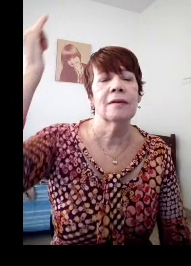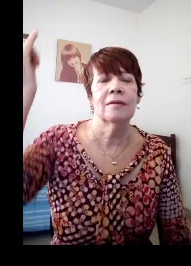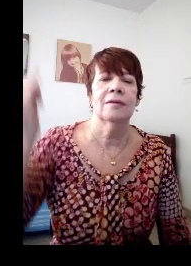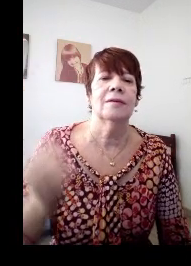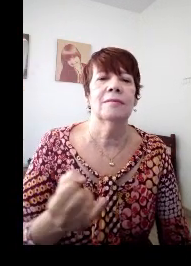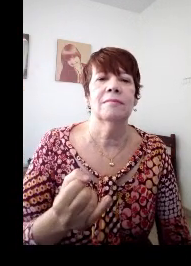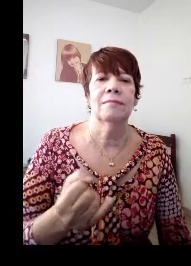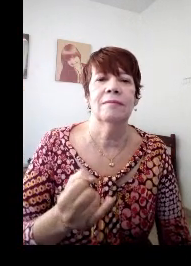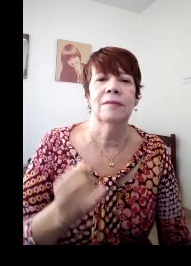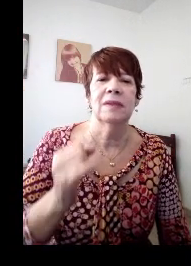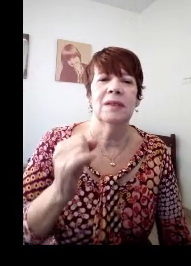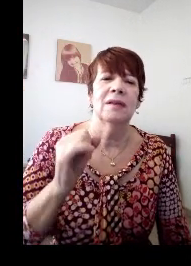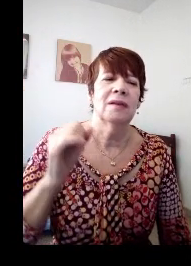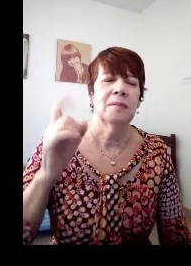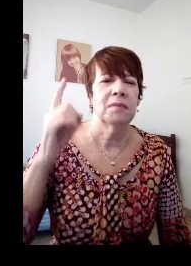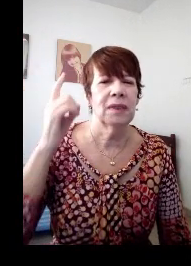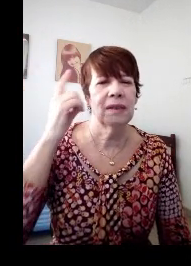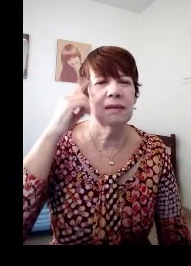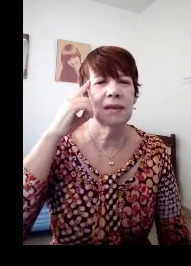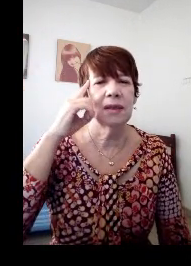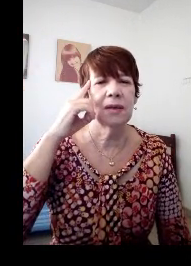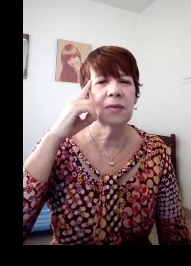é algo assim, frágil, né?